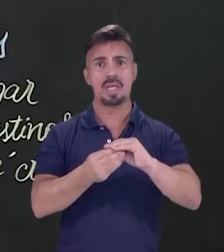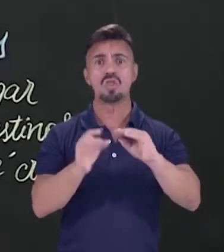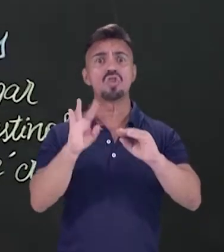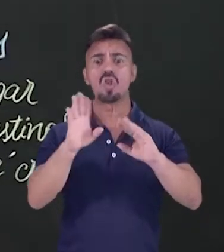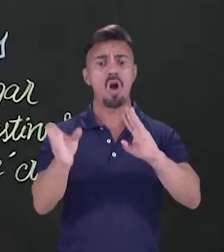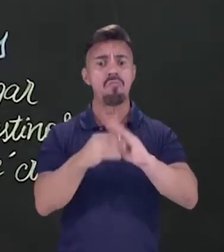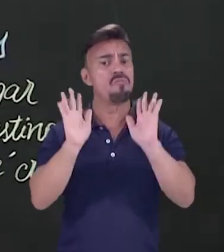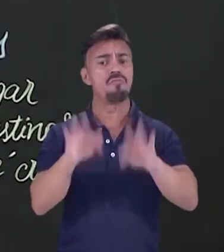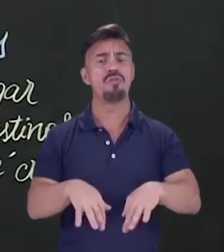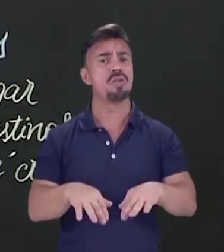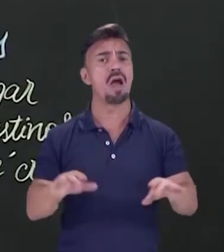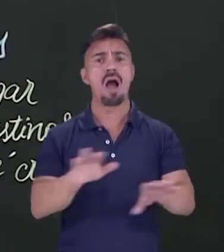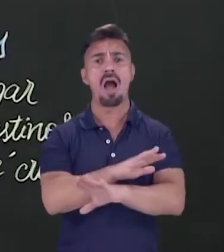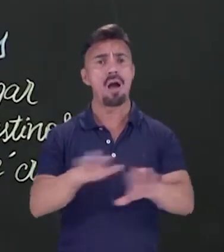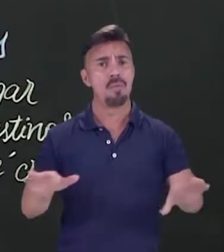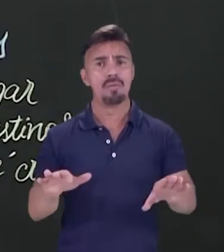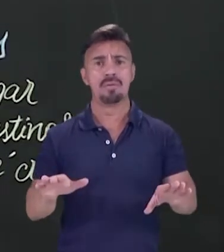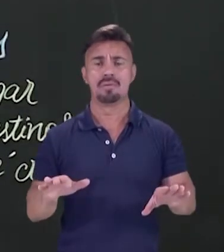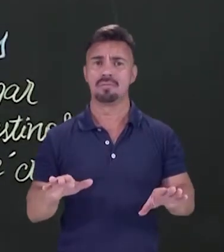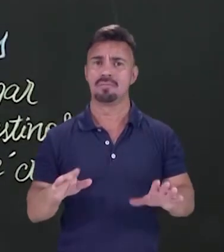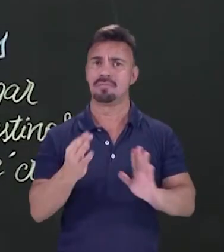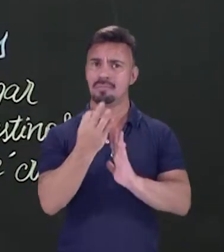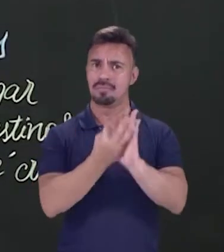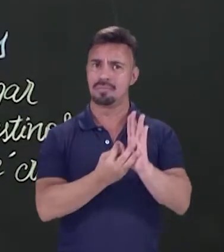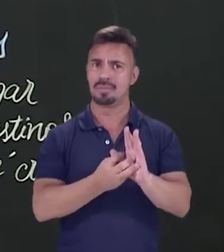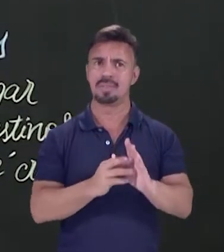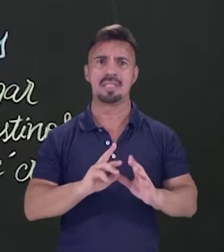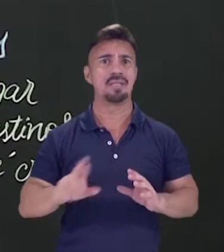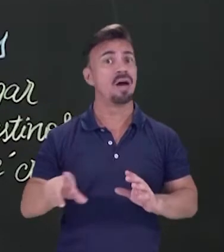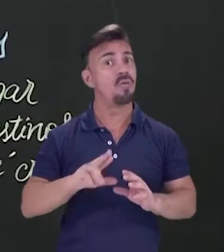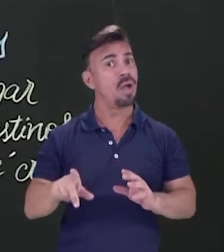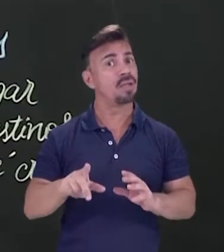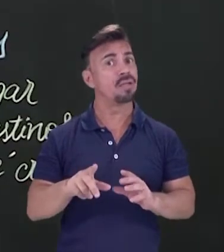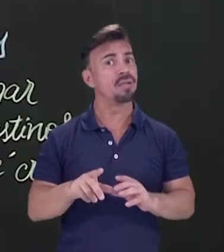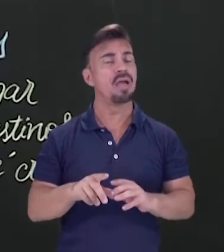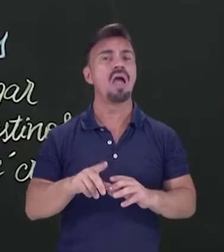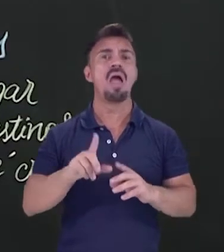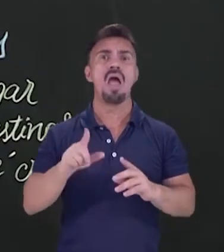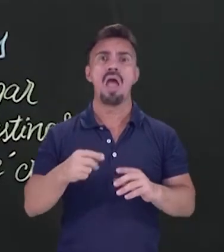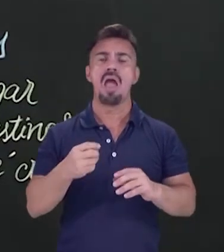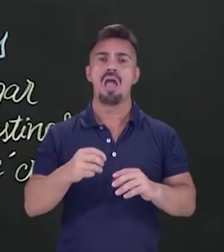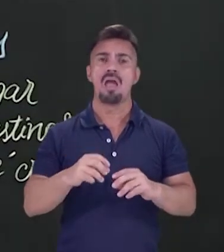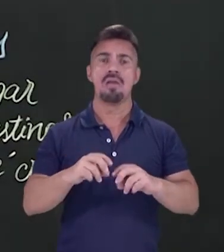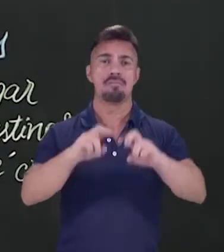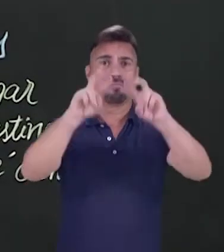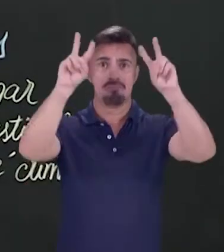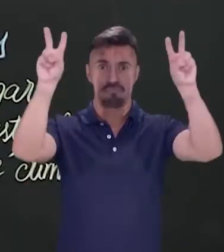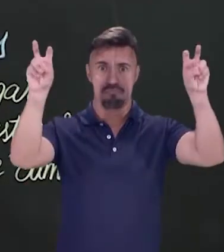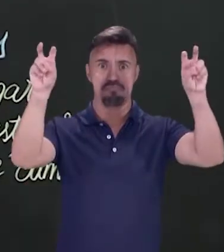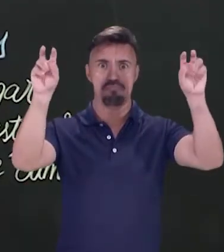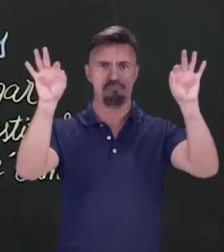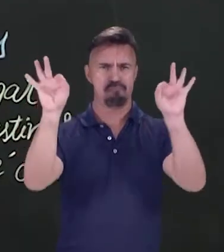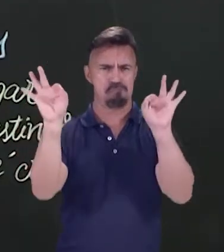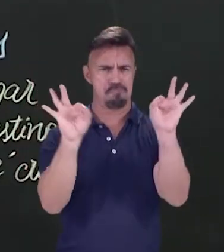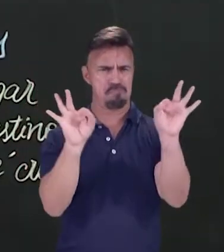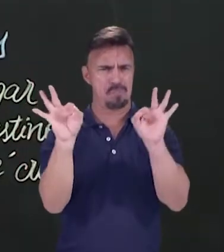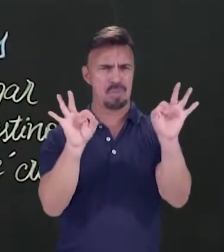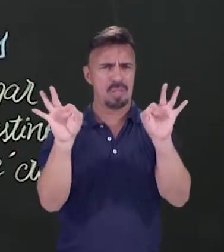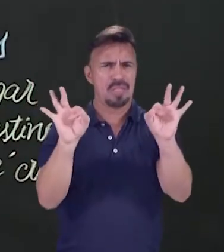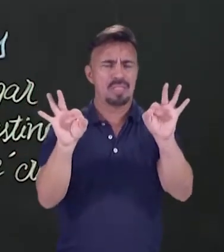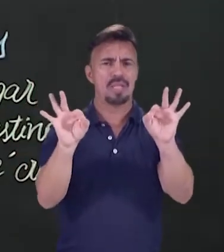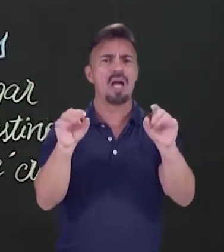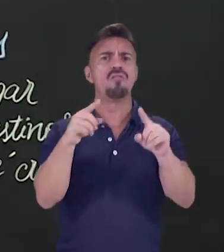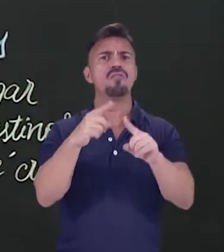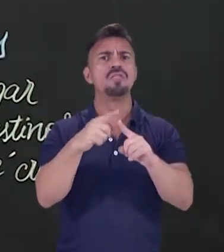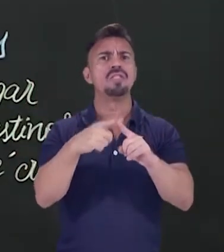encerrar não, viu? Dizer pronto, aqui acaba o meu texto. Não, a conclusão é pelo menos um bom parágrafo, bem construído. Nesse parágrafo